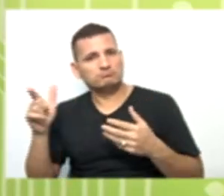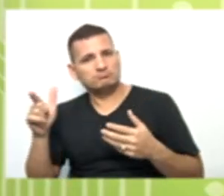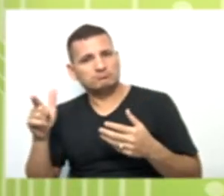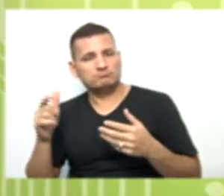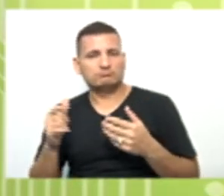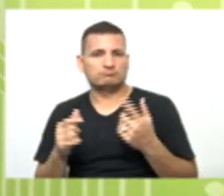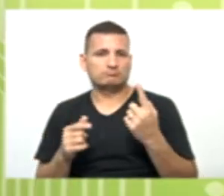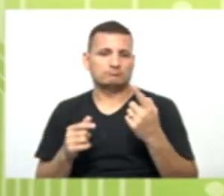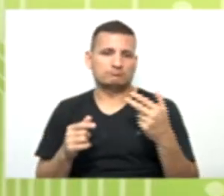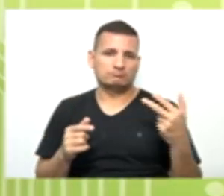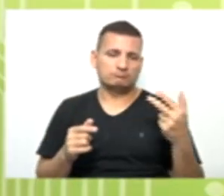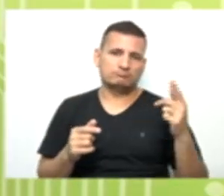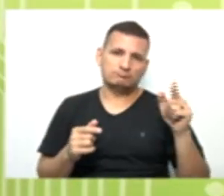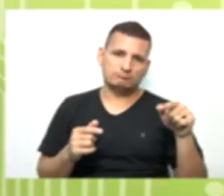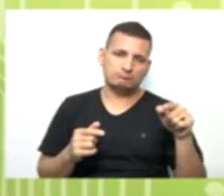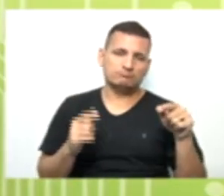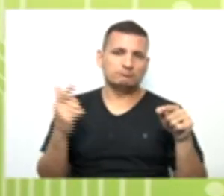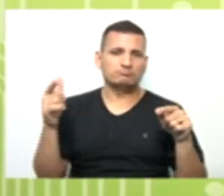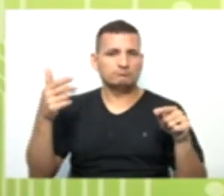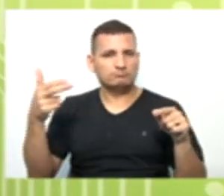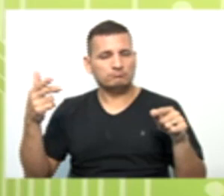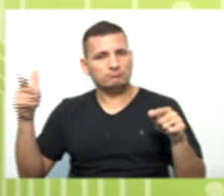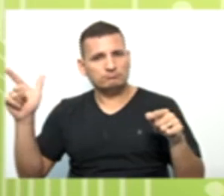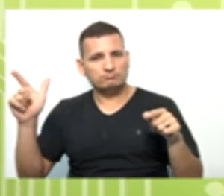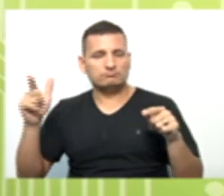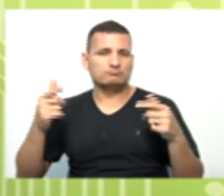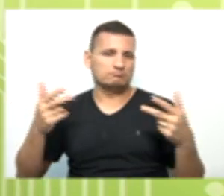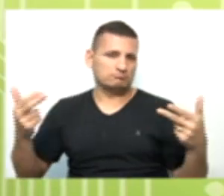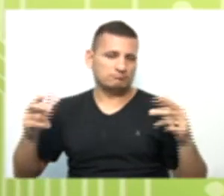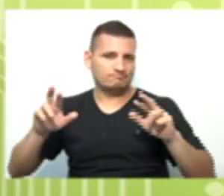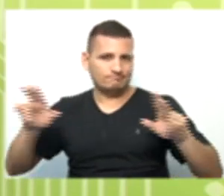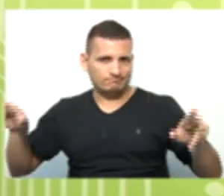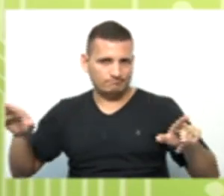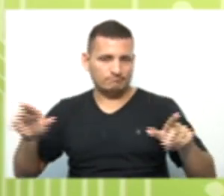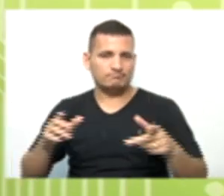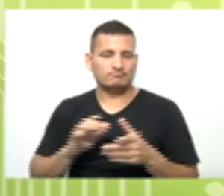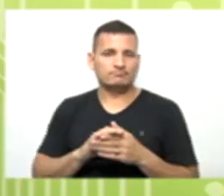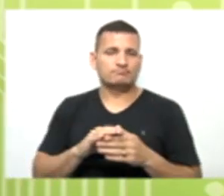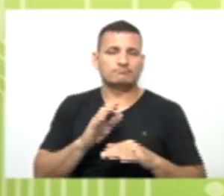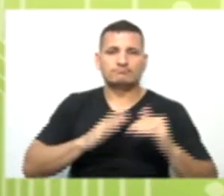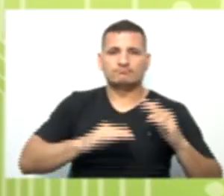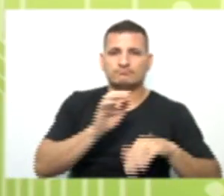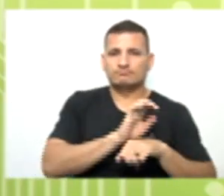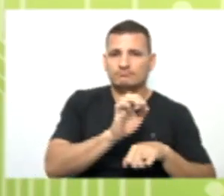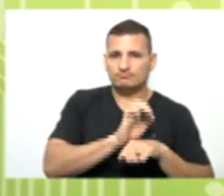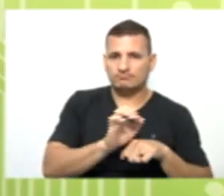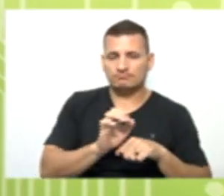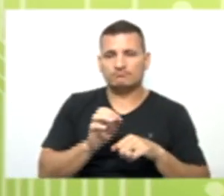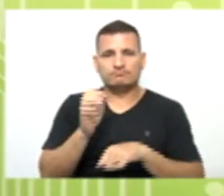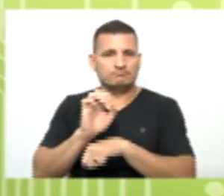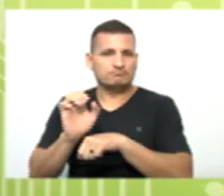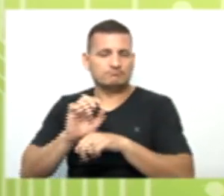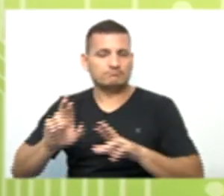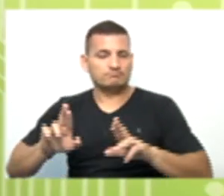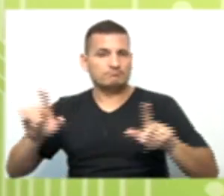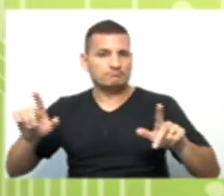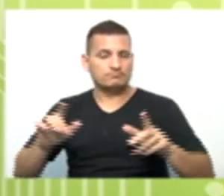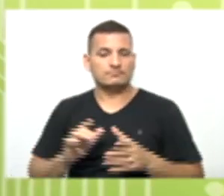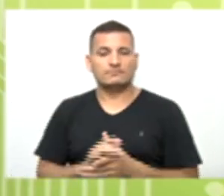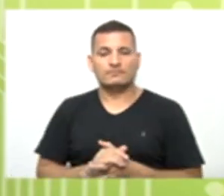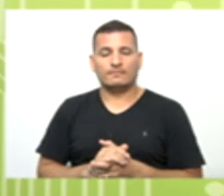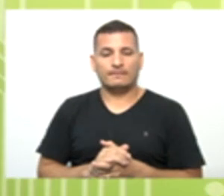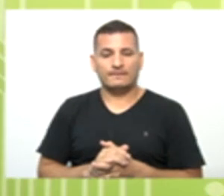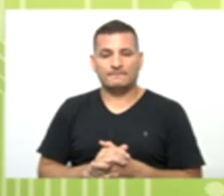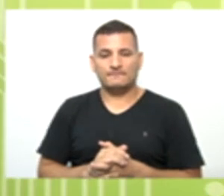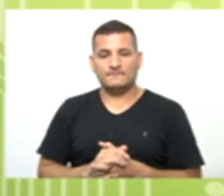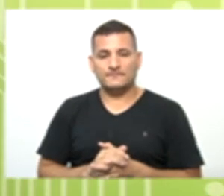uma coisa, outra coisa é outra coisa, né? A prática profissional é uma e o estágio é outra. Então, antes da gente encerrar esse